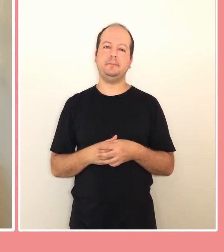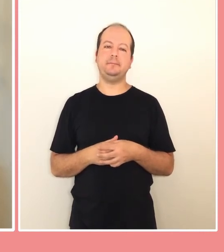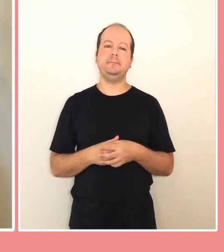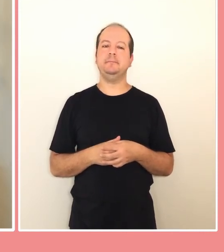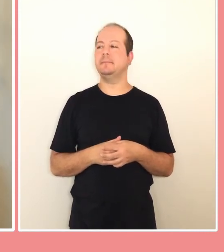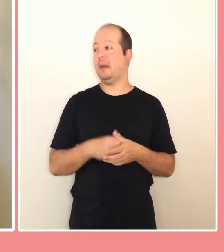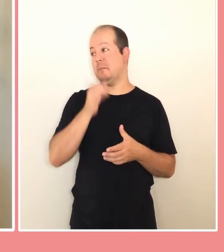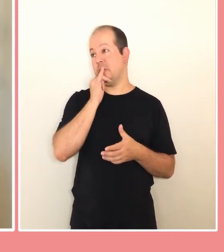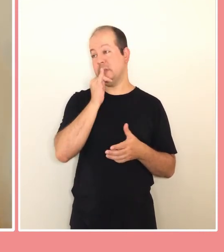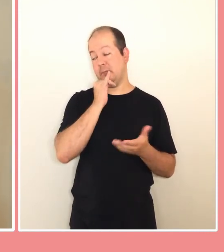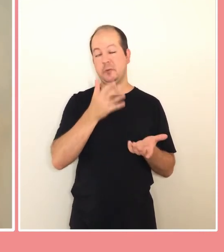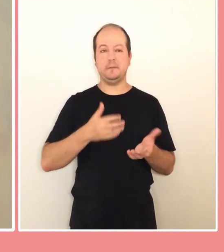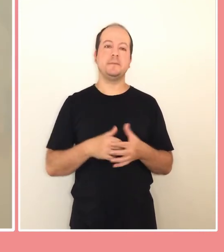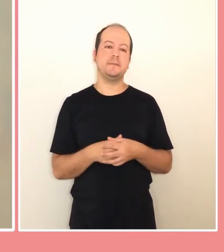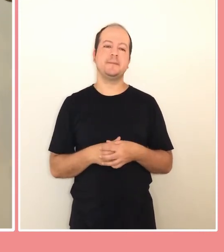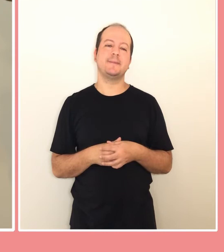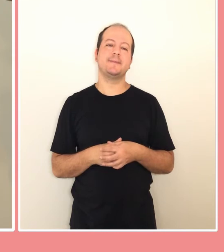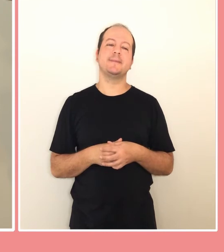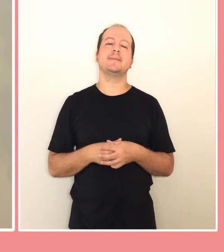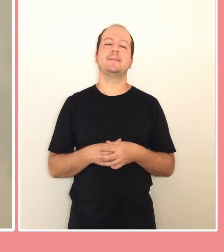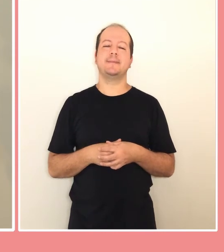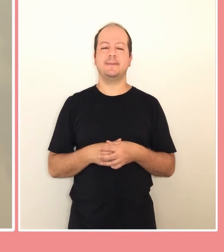Então, por exemplo,